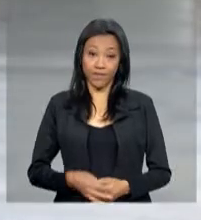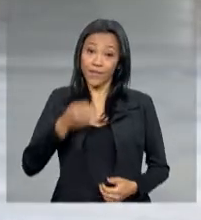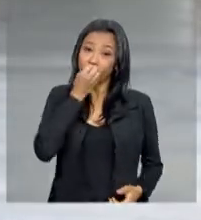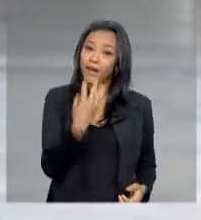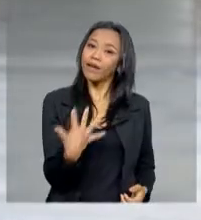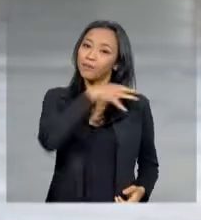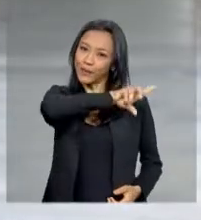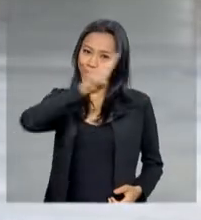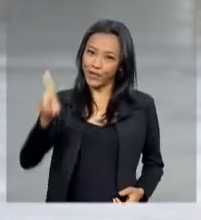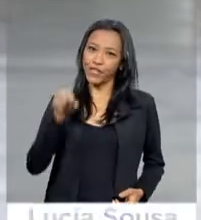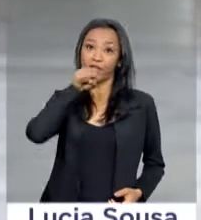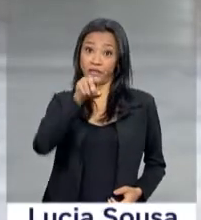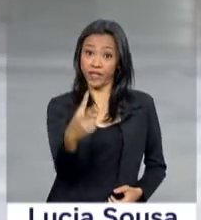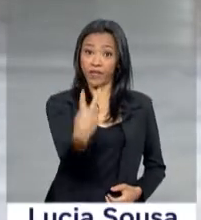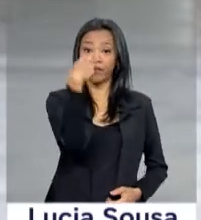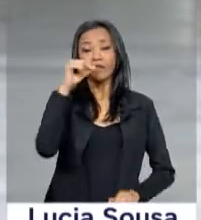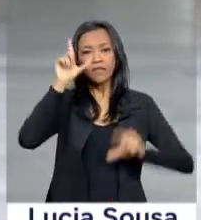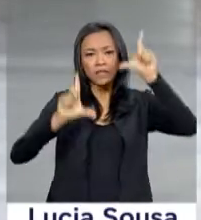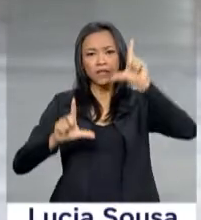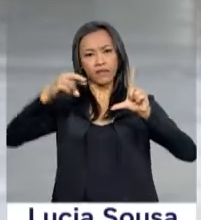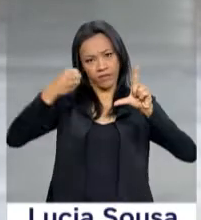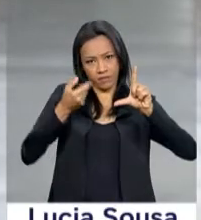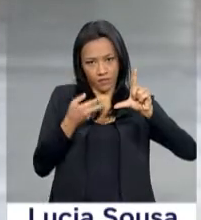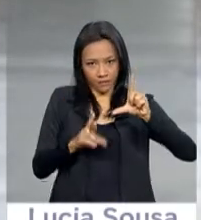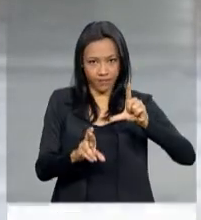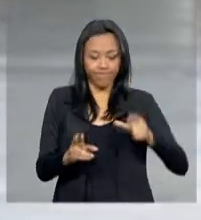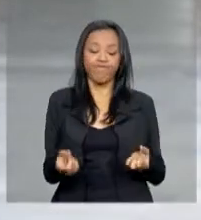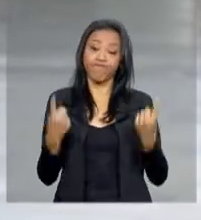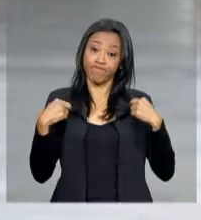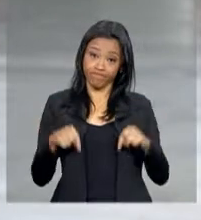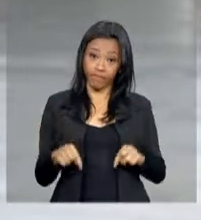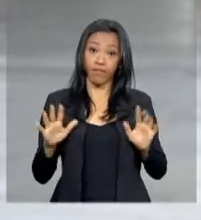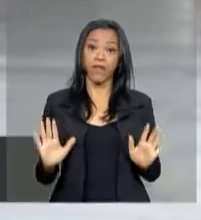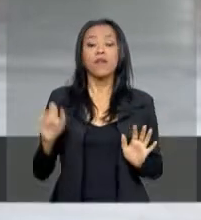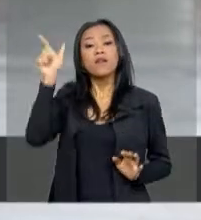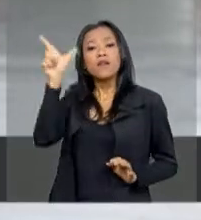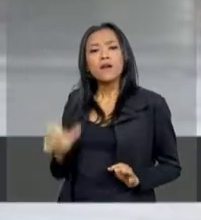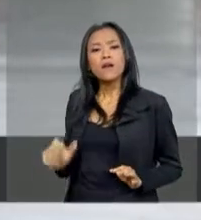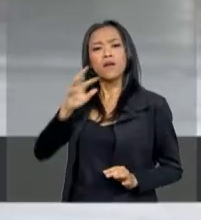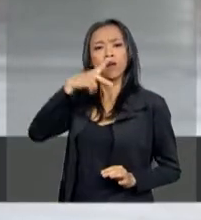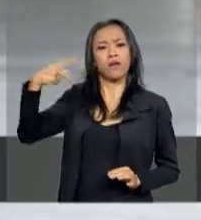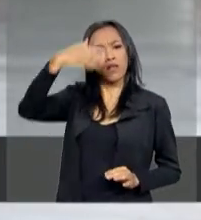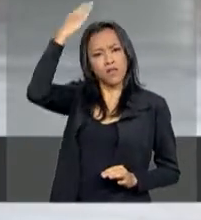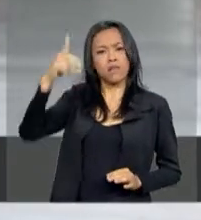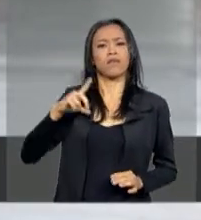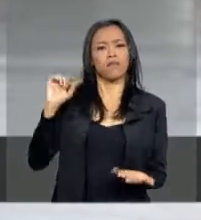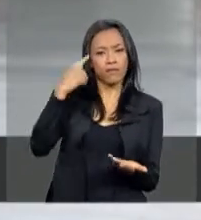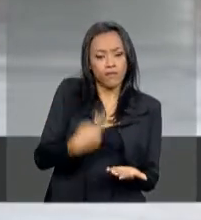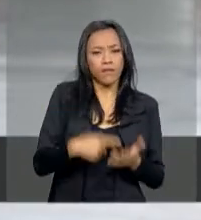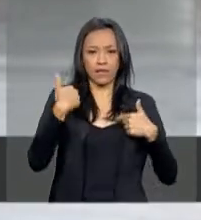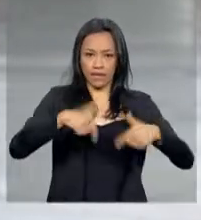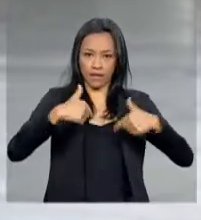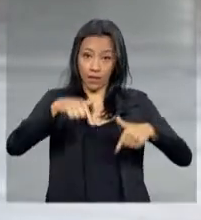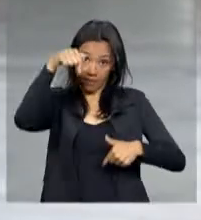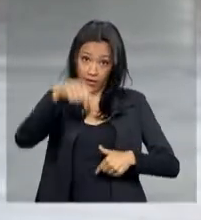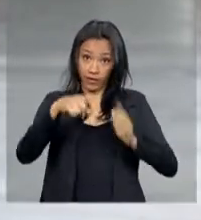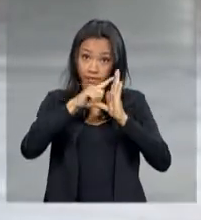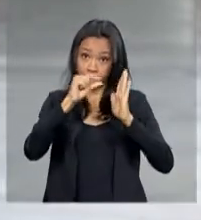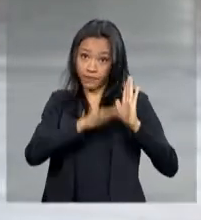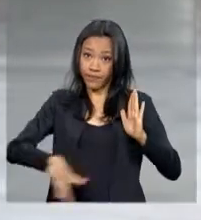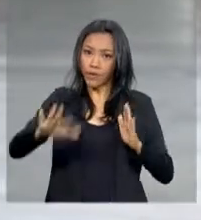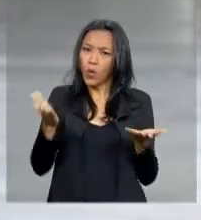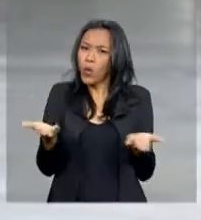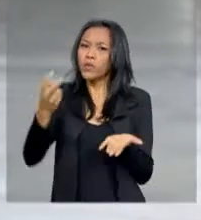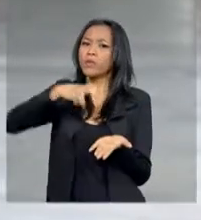Bom dia a você que acompanha as notícias aqui na TV NBR. Bem, o presidente Michel Temer tem agenda hoje aqui no Palácio do Planalto. Agora pela